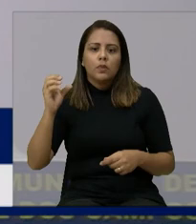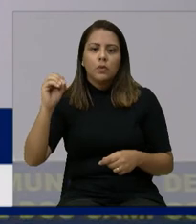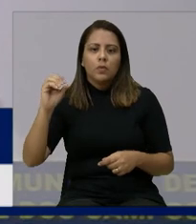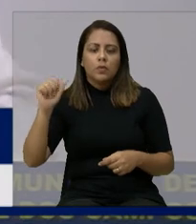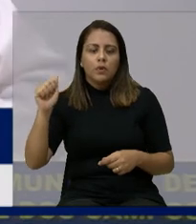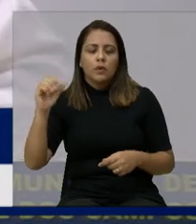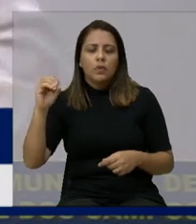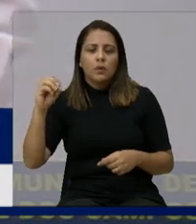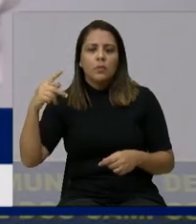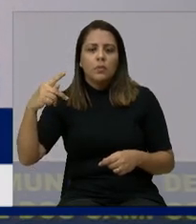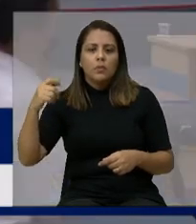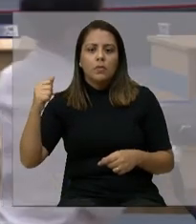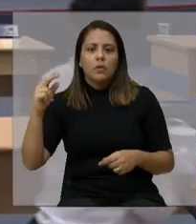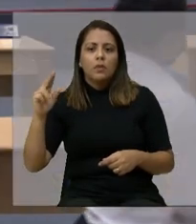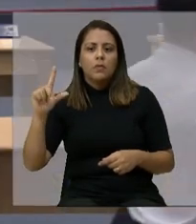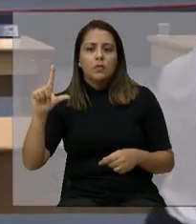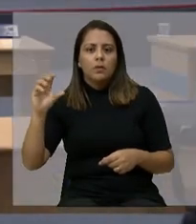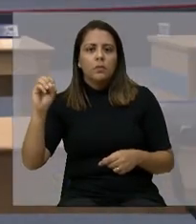Fávaro.